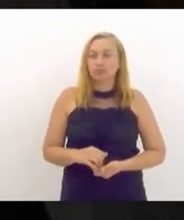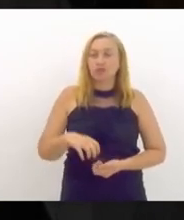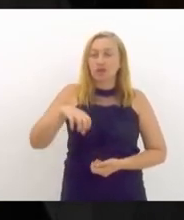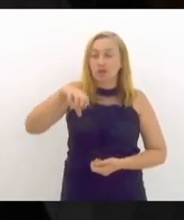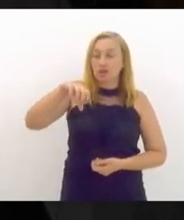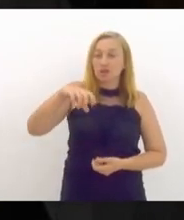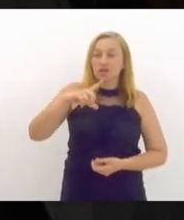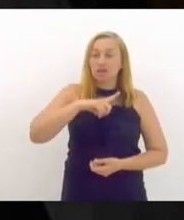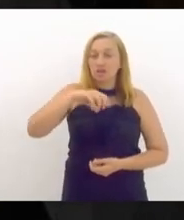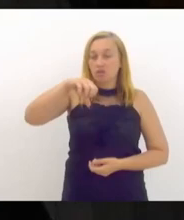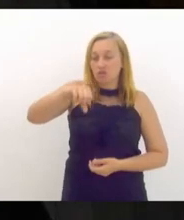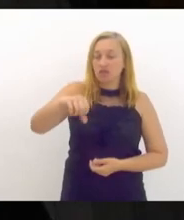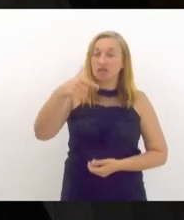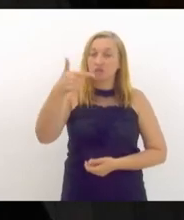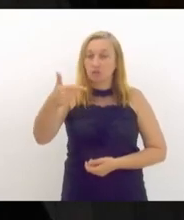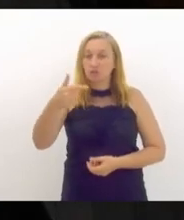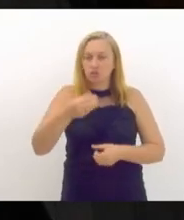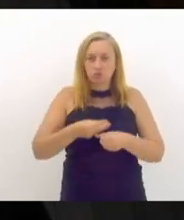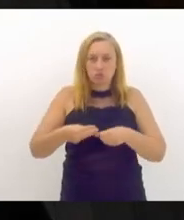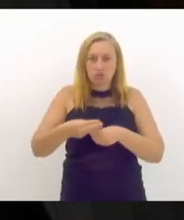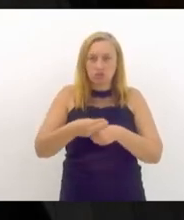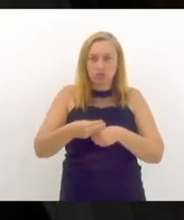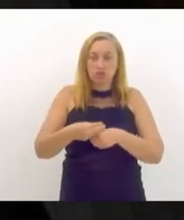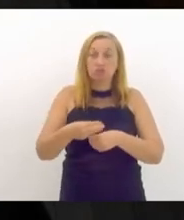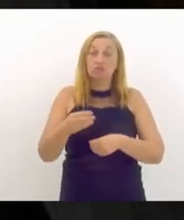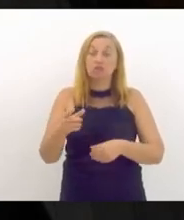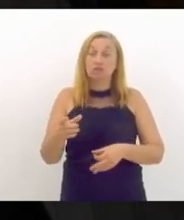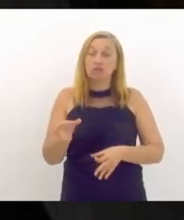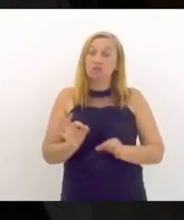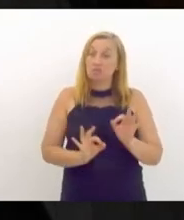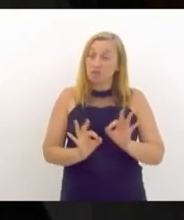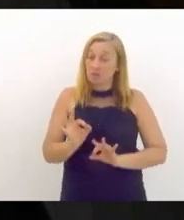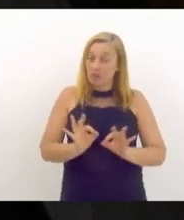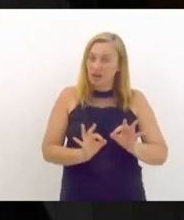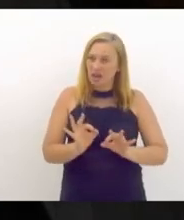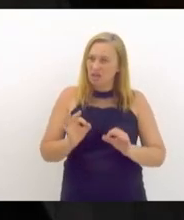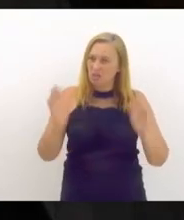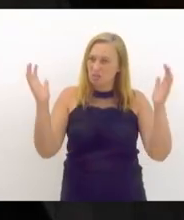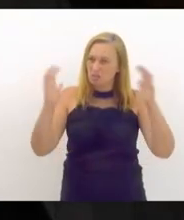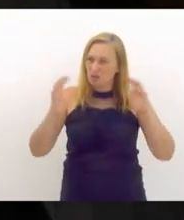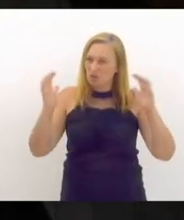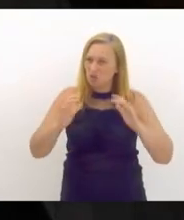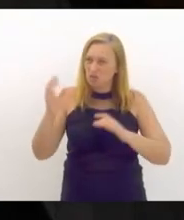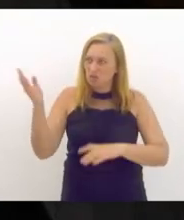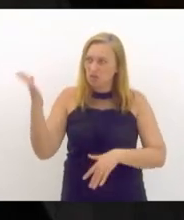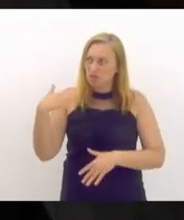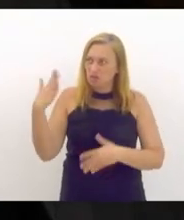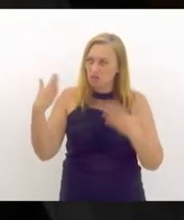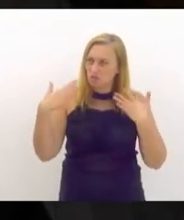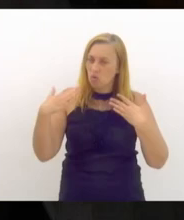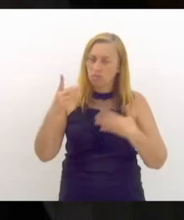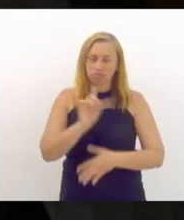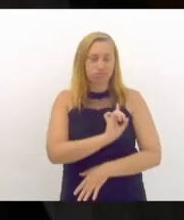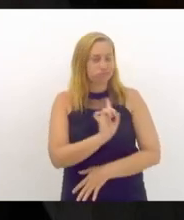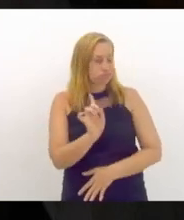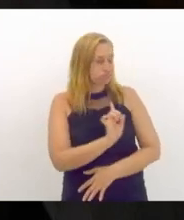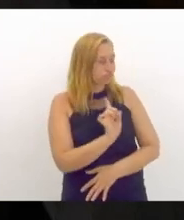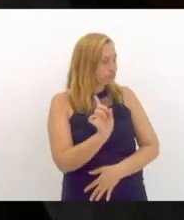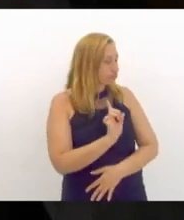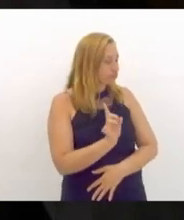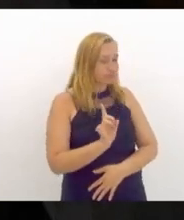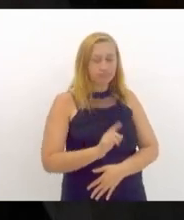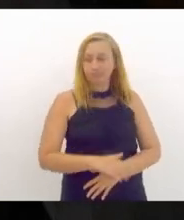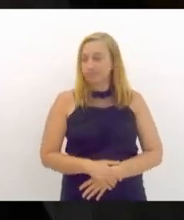92 municípios, que esteja preparado para chuvas de verão. Nenhuma está. Quem disser que está, não é